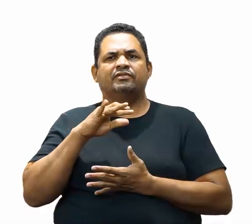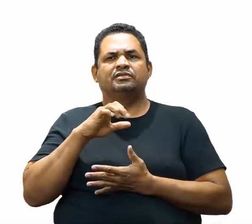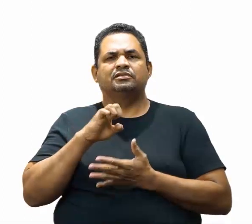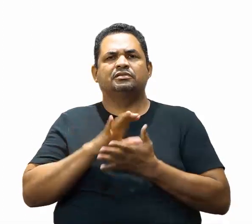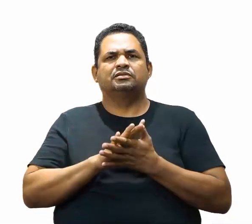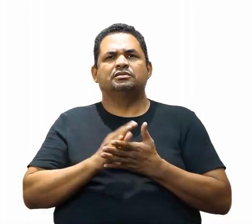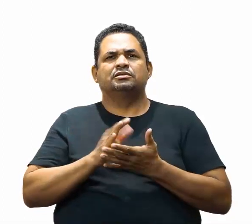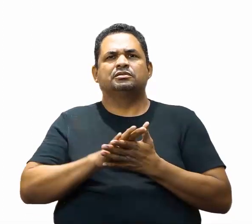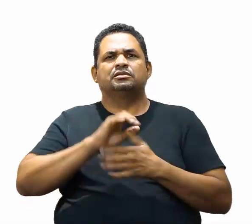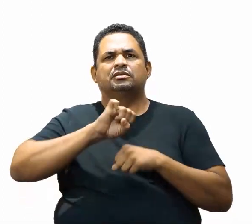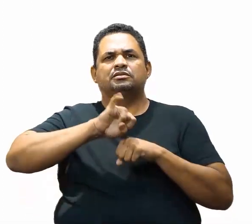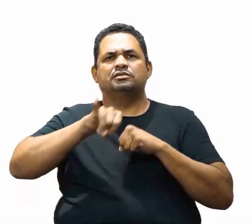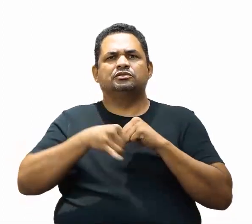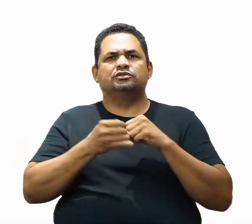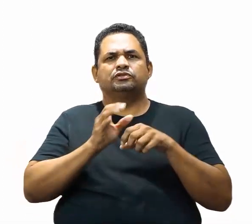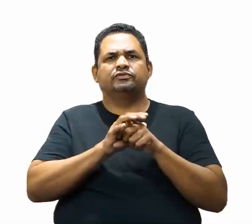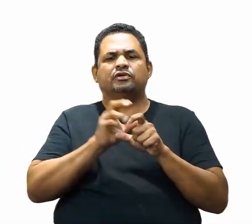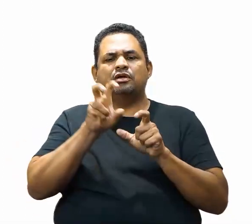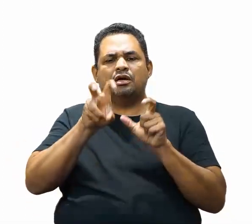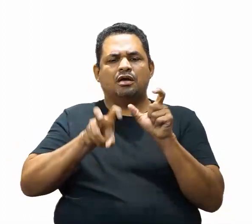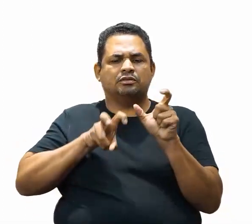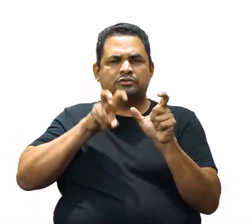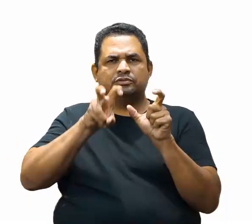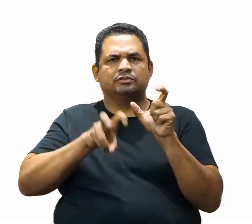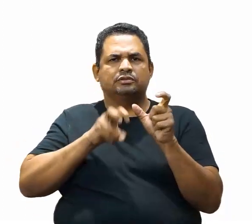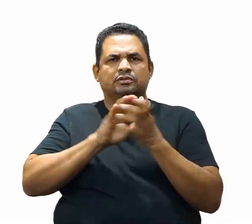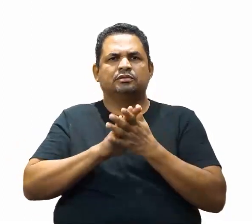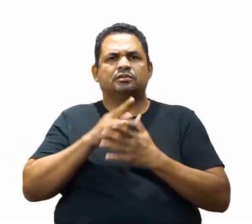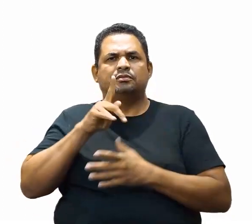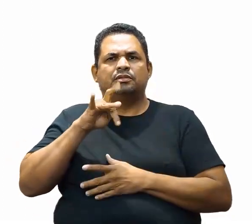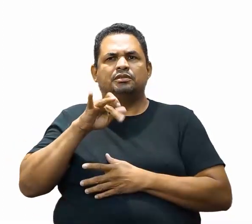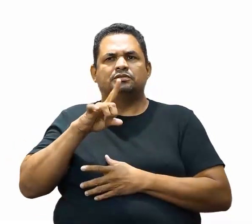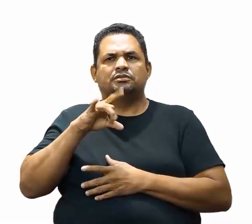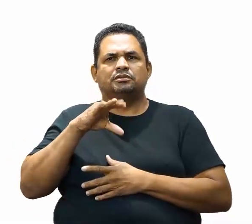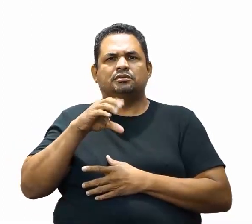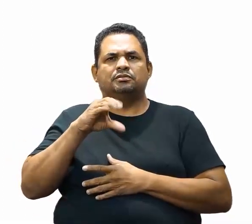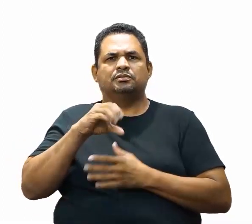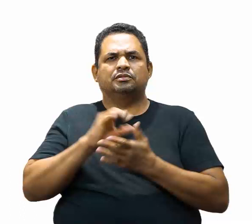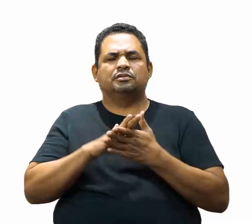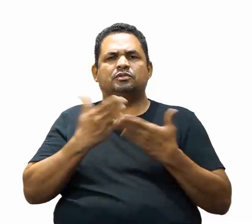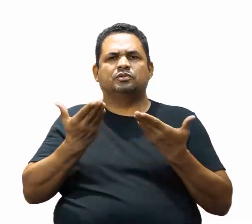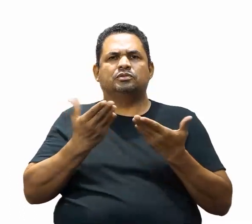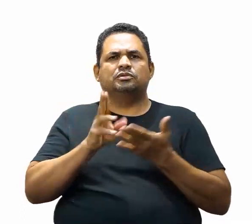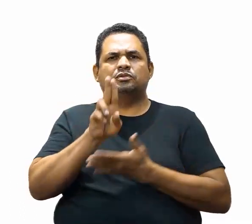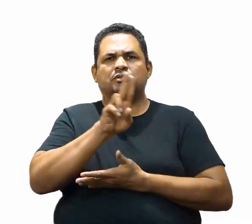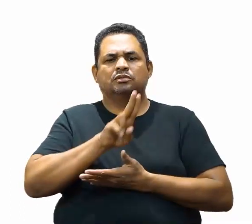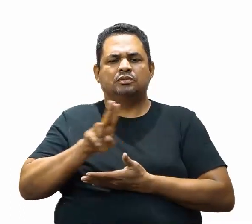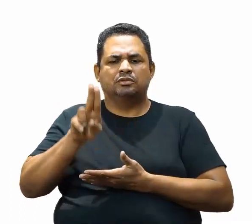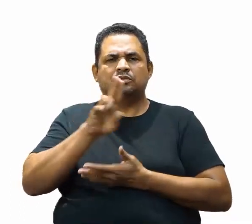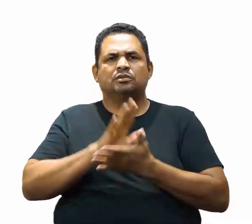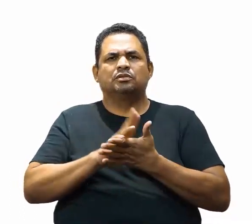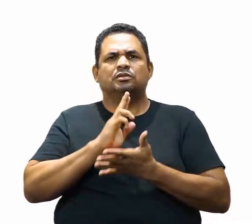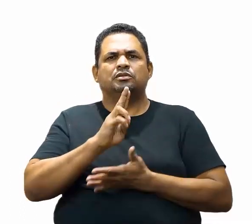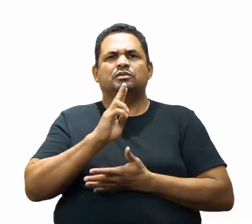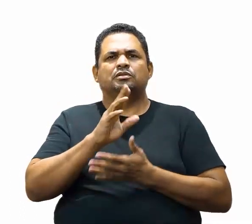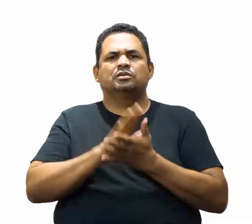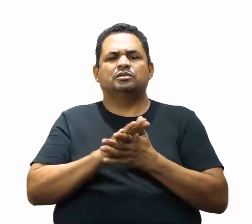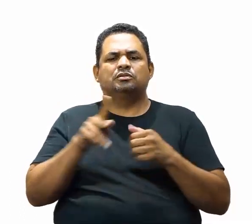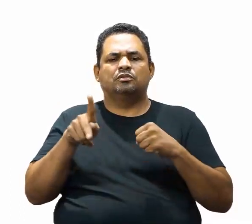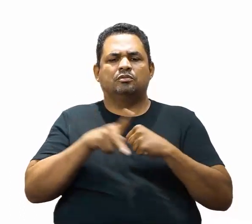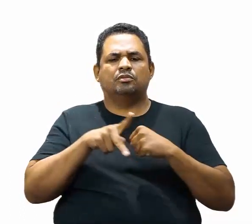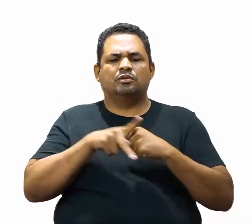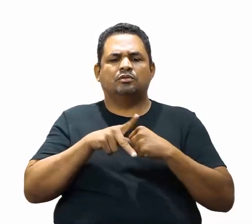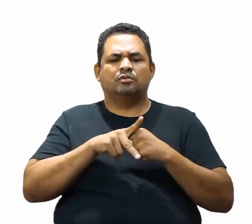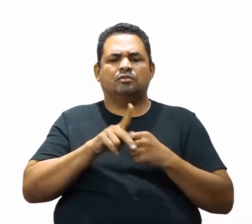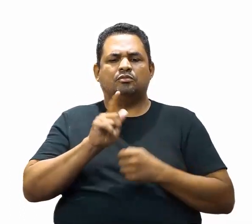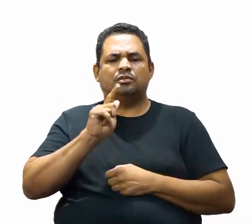advérbio e particípio. É quando eu vou dar ênfase a algo, utilizando sempre o meu pronome relativo que. Que